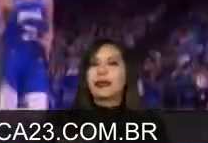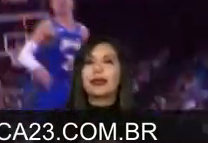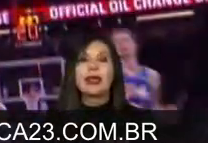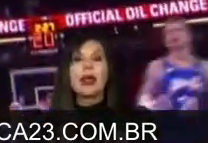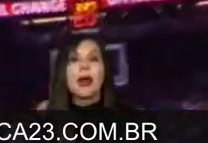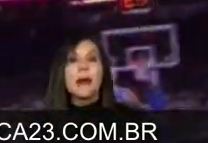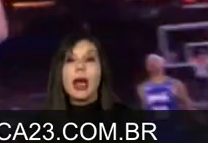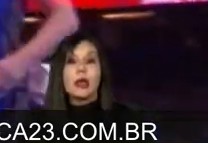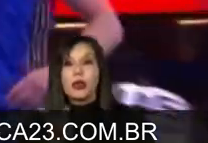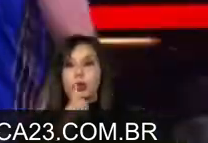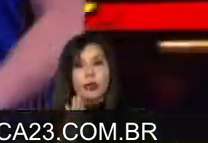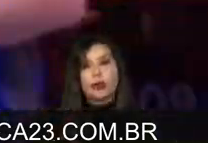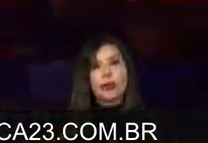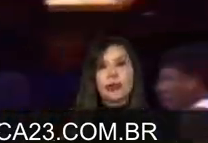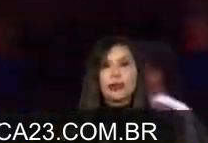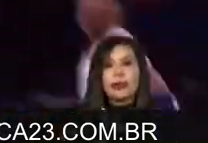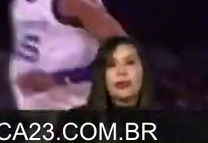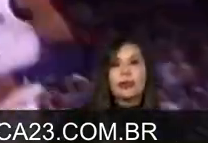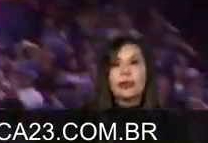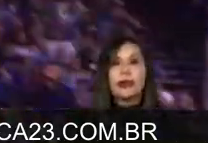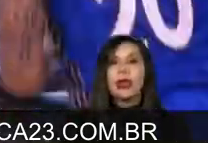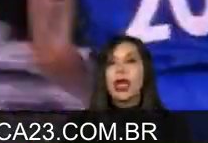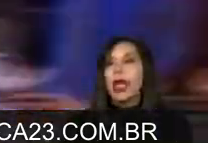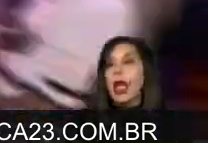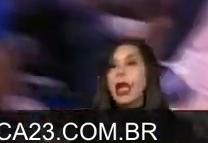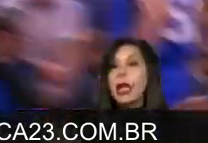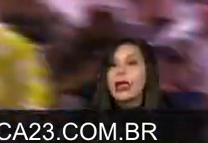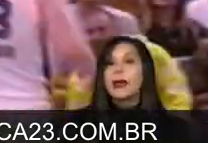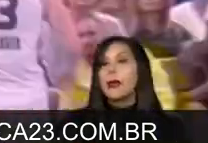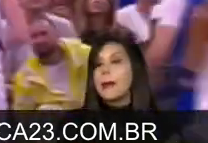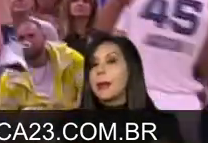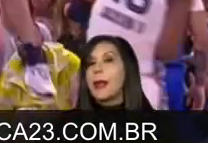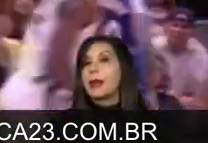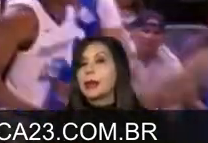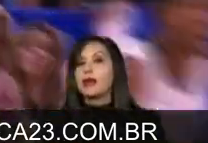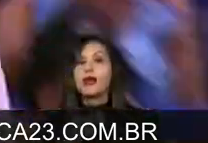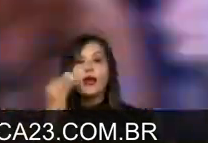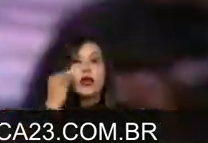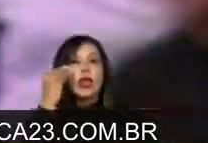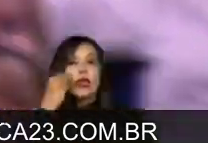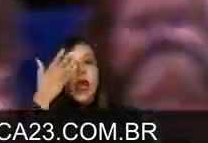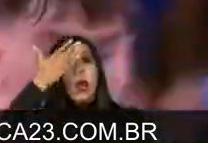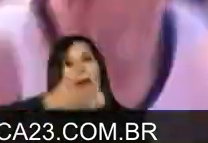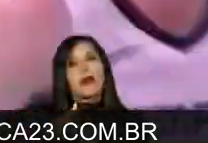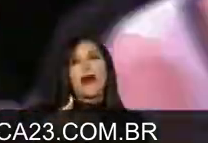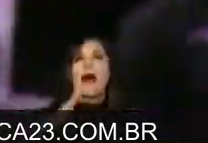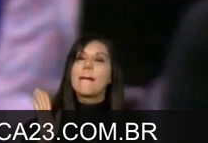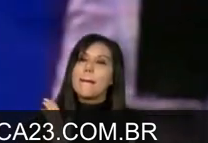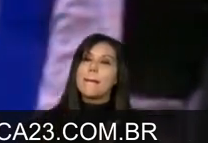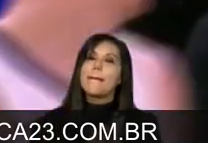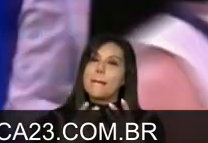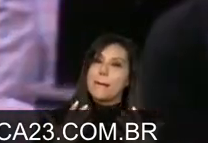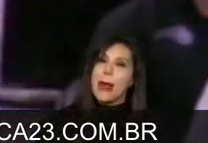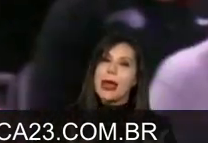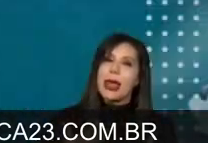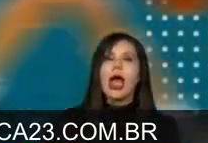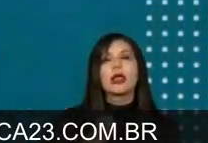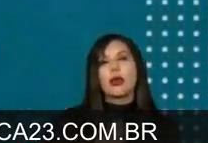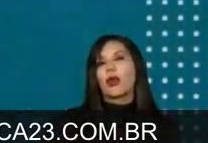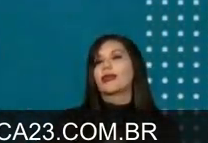Sem chances de avançar na temporada, a equipe permitiu a ele se testar e provar que merece um contrato